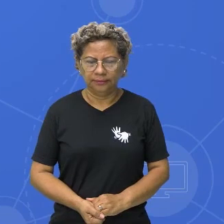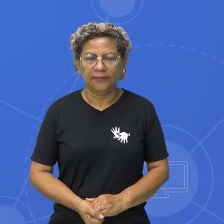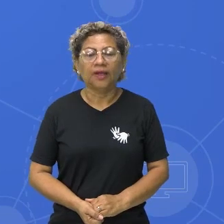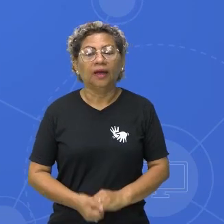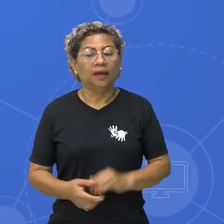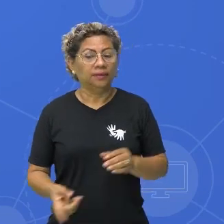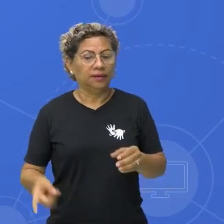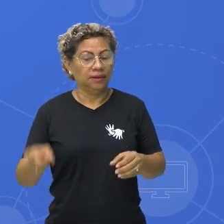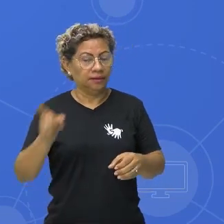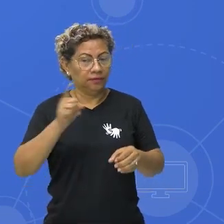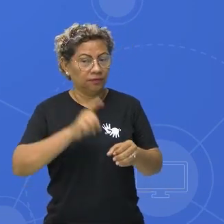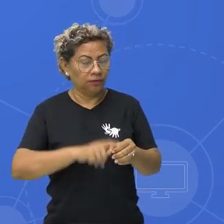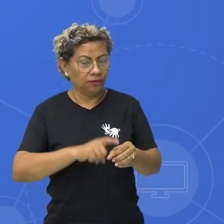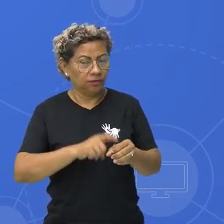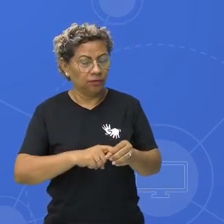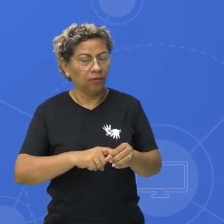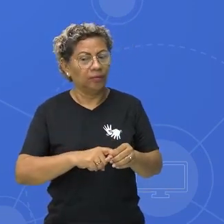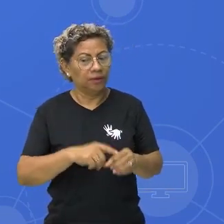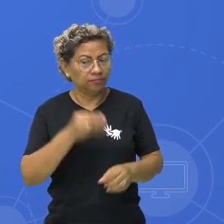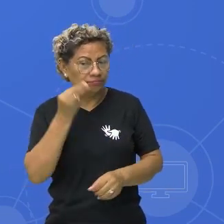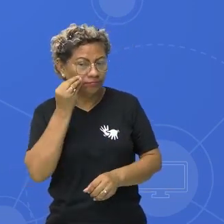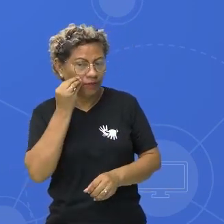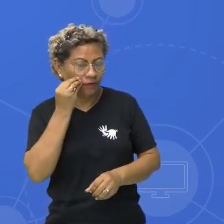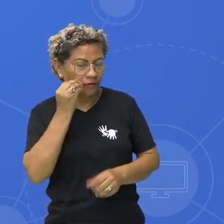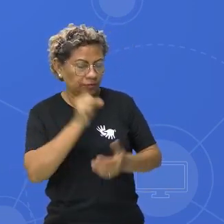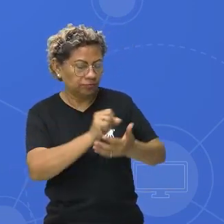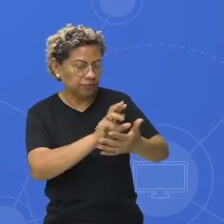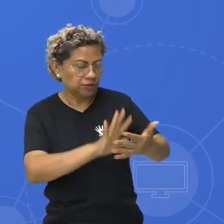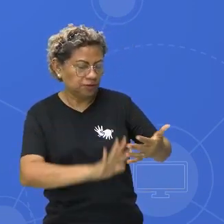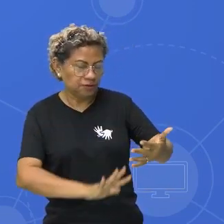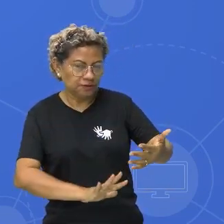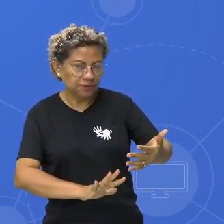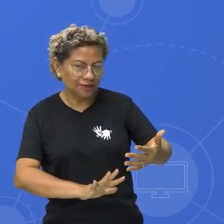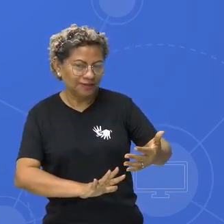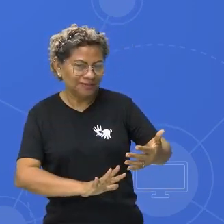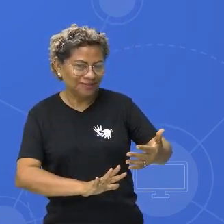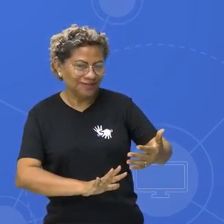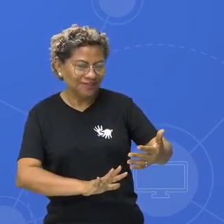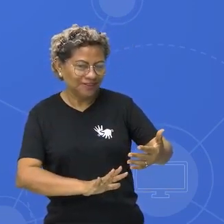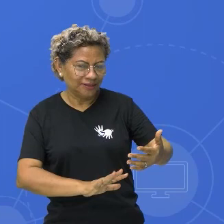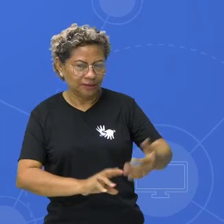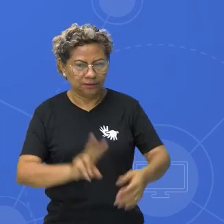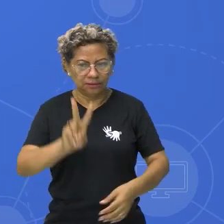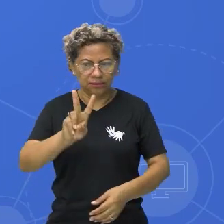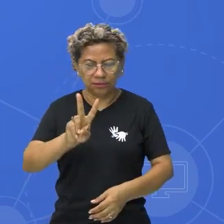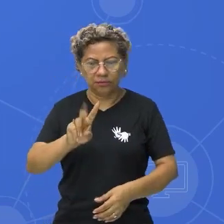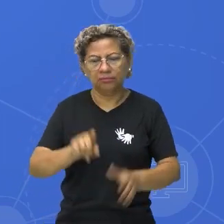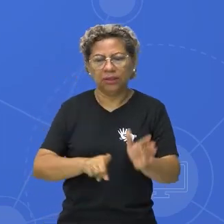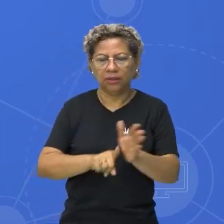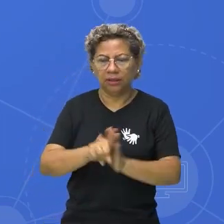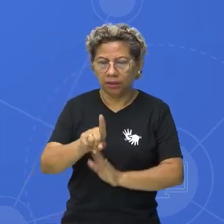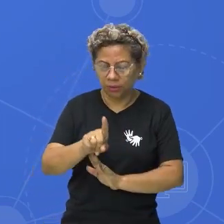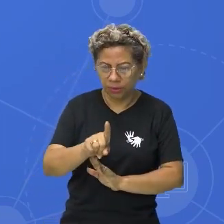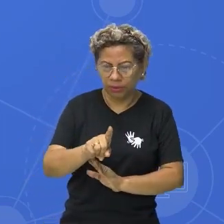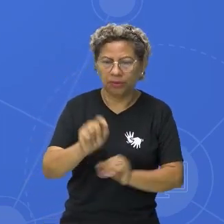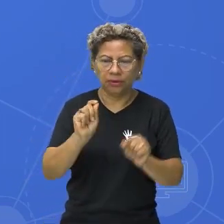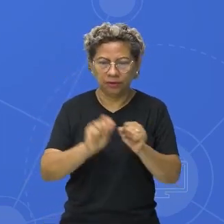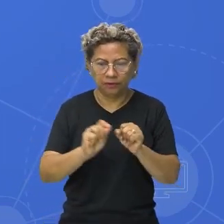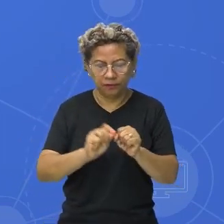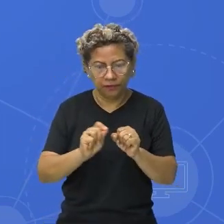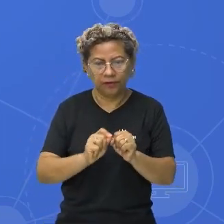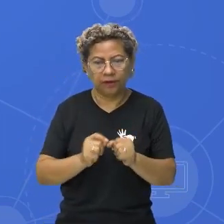estamos retornando agora para o momento da nossa interatividade, verificando essas duas questões da nossa dinâmica local